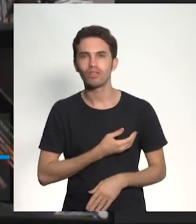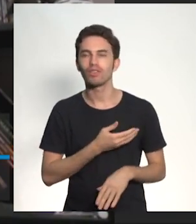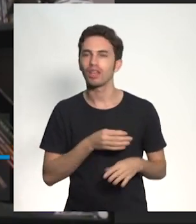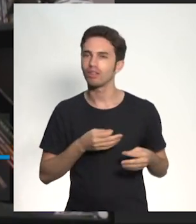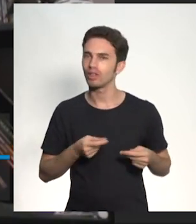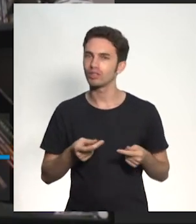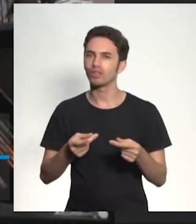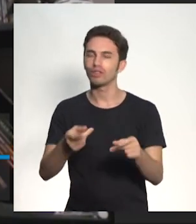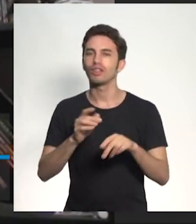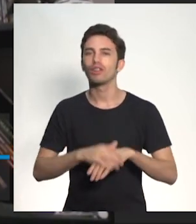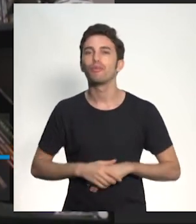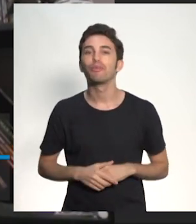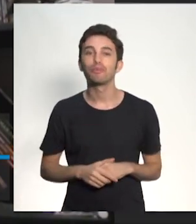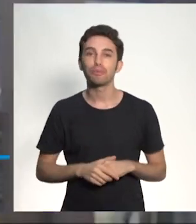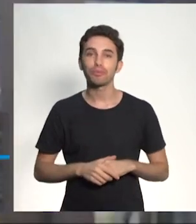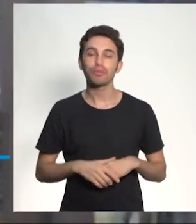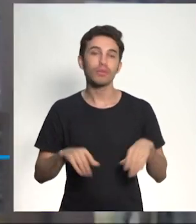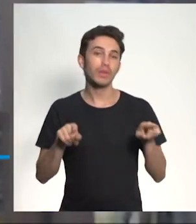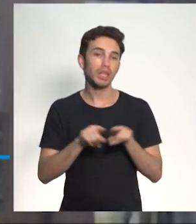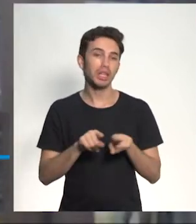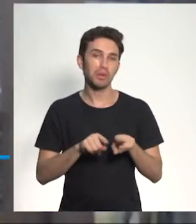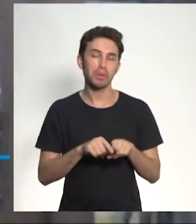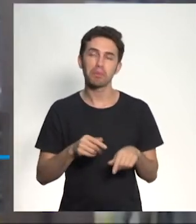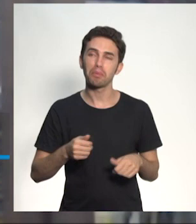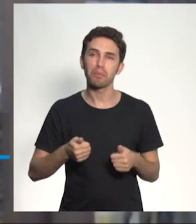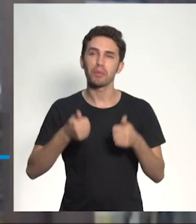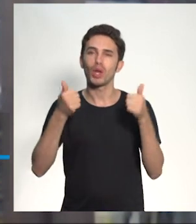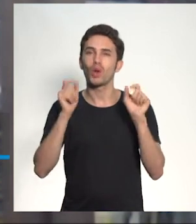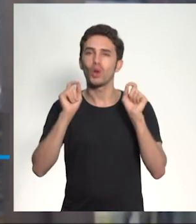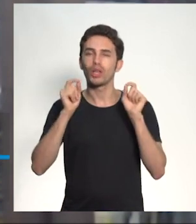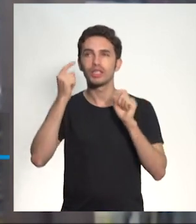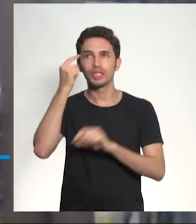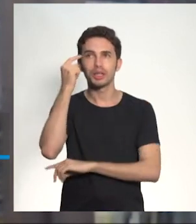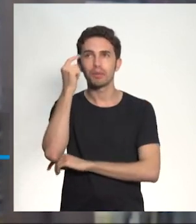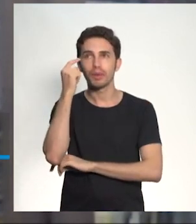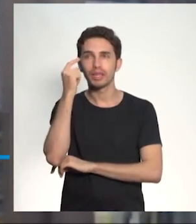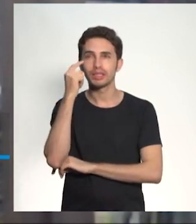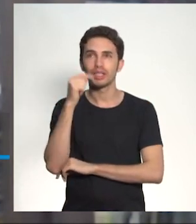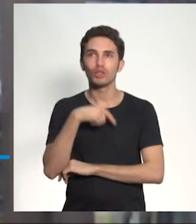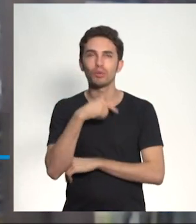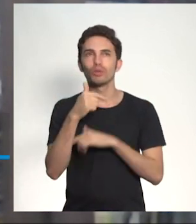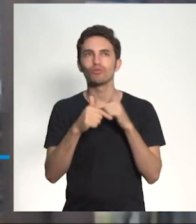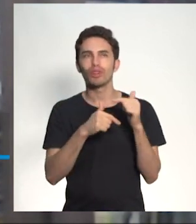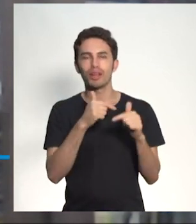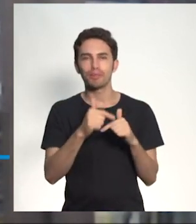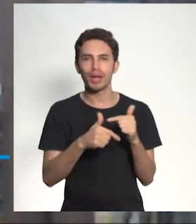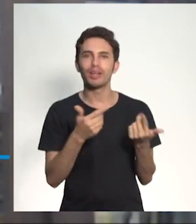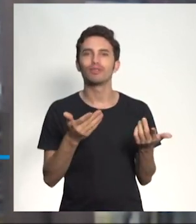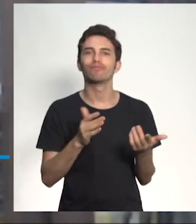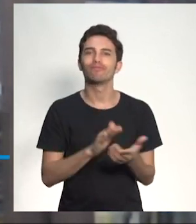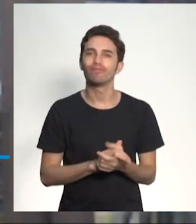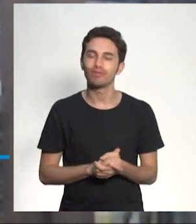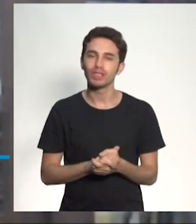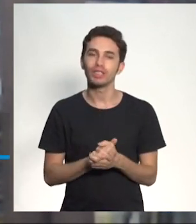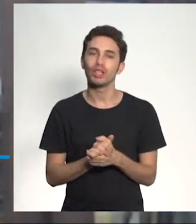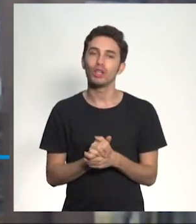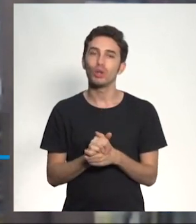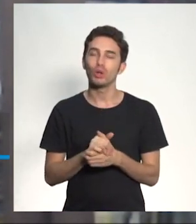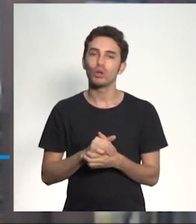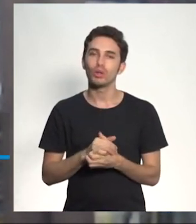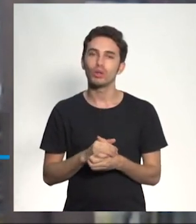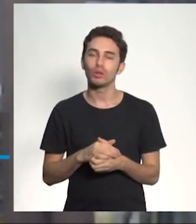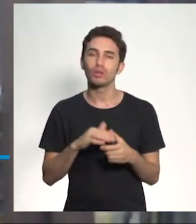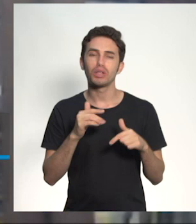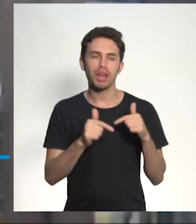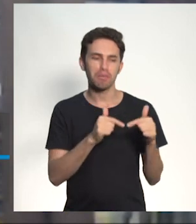vida. E nada melhor, não é, Fabi, do que pensarmos sobre o trabalho, né? Então, o trabalho que é um